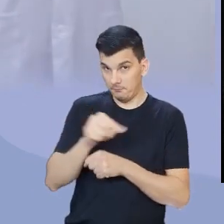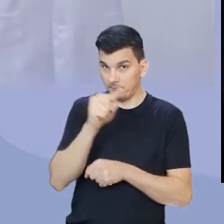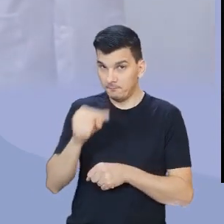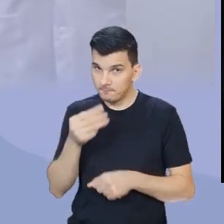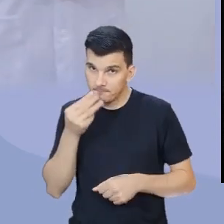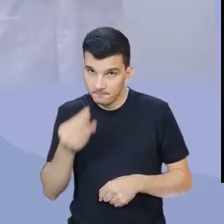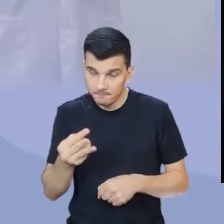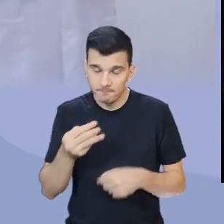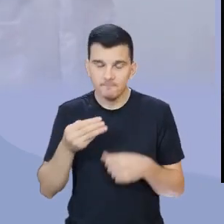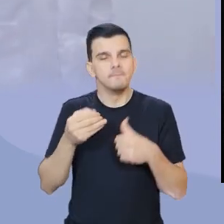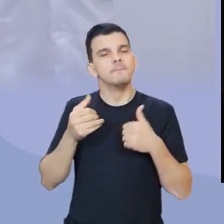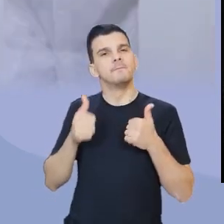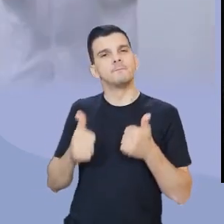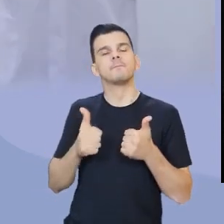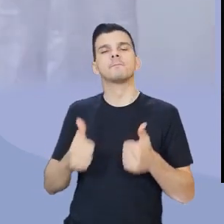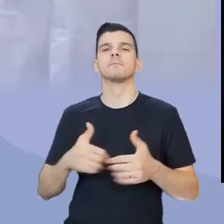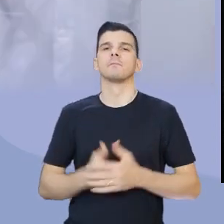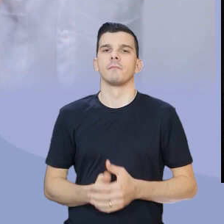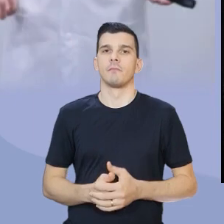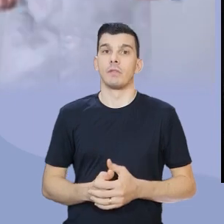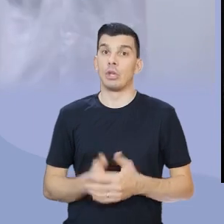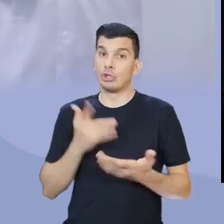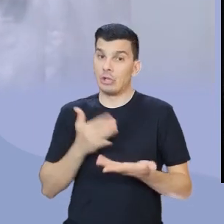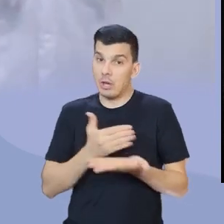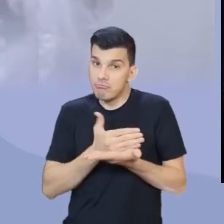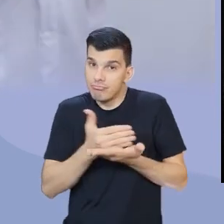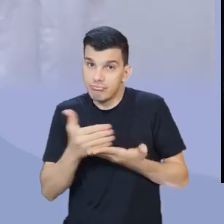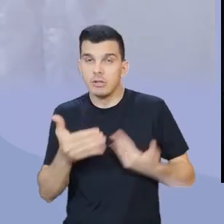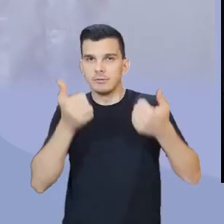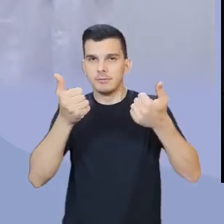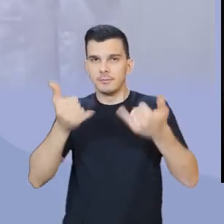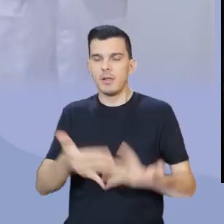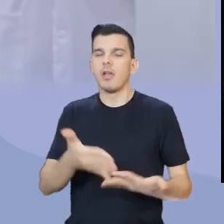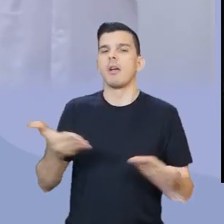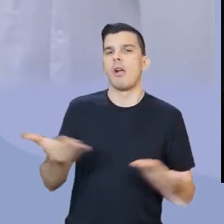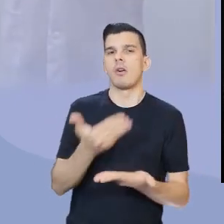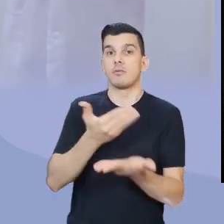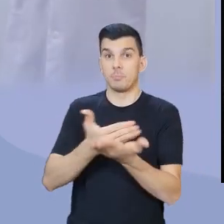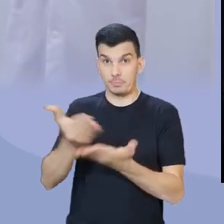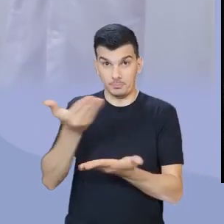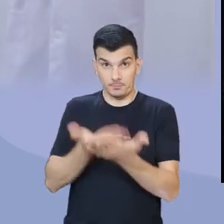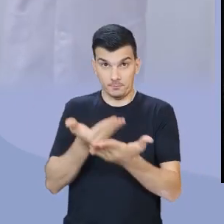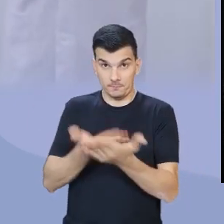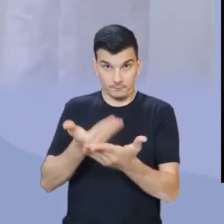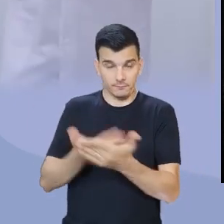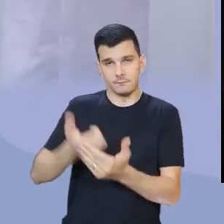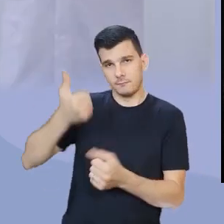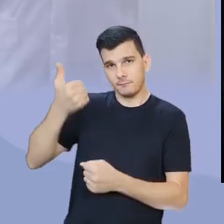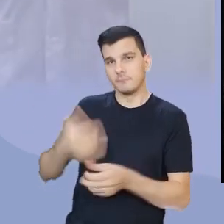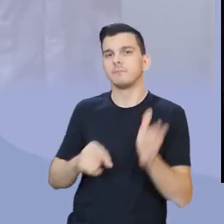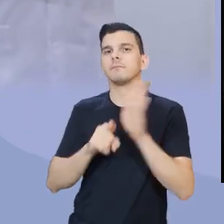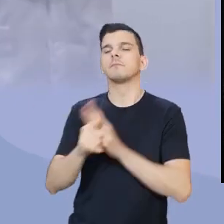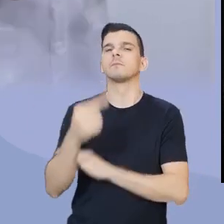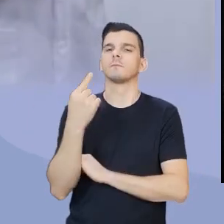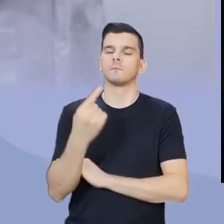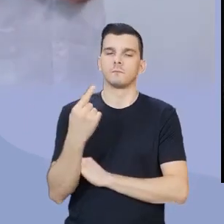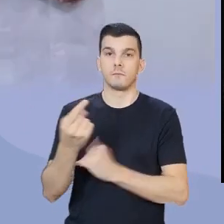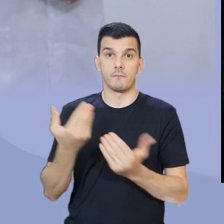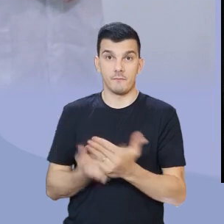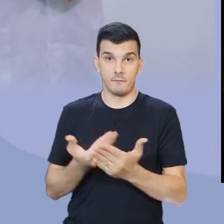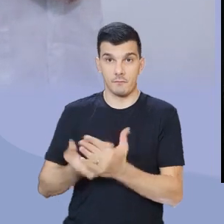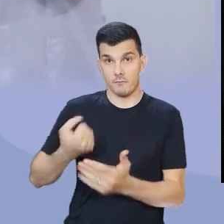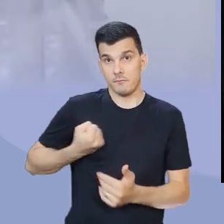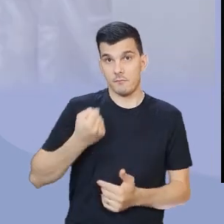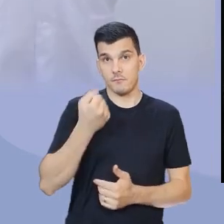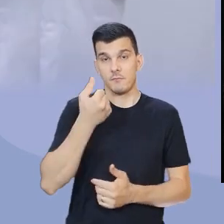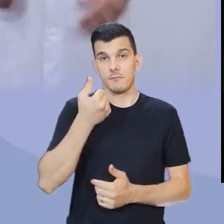3. Pegou a visão, meu hacker? Feita essa introdução, nós vamos passar para a primeira questão nossa aqui